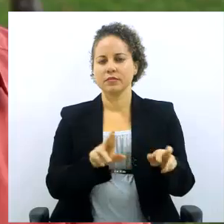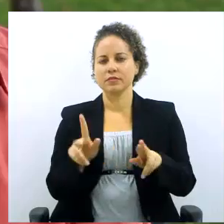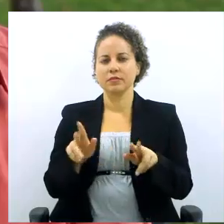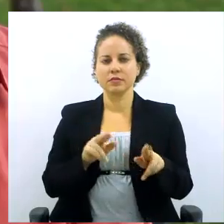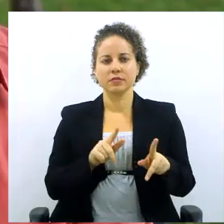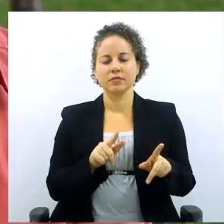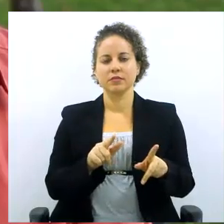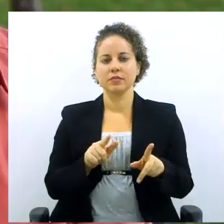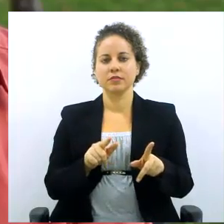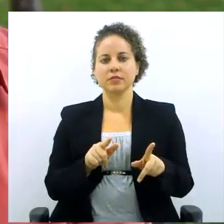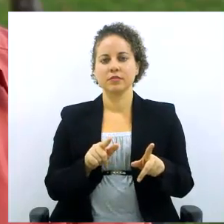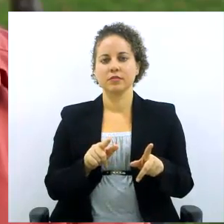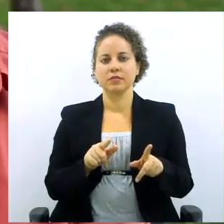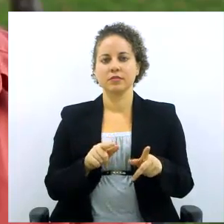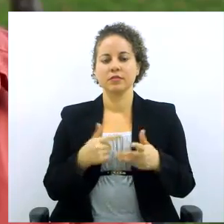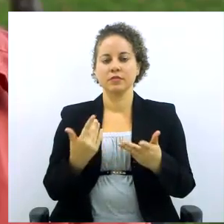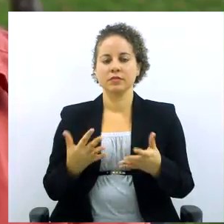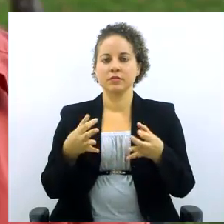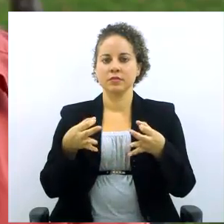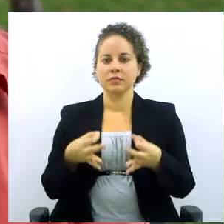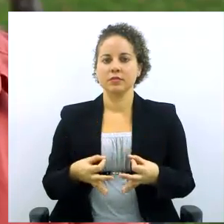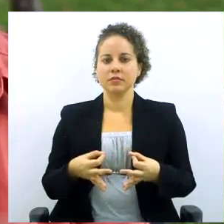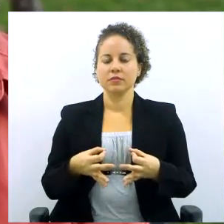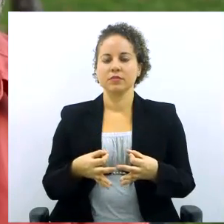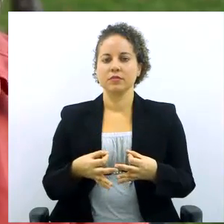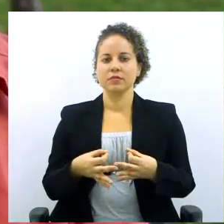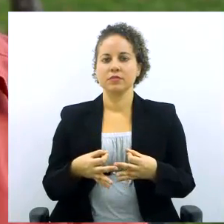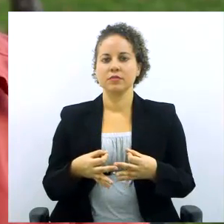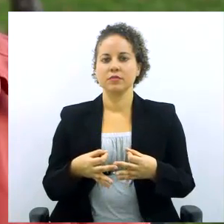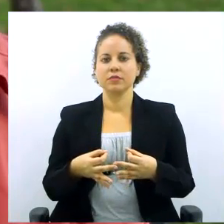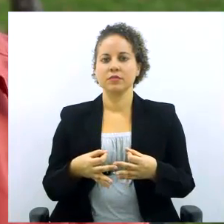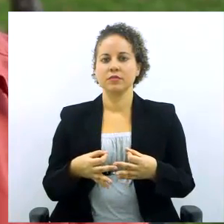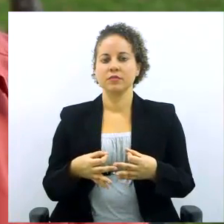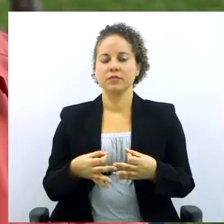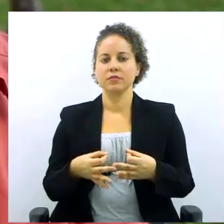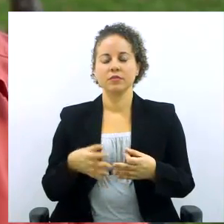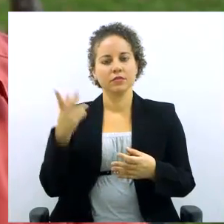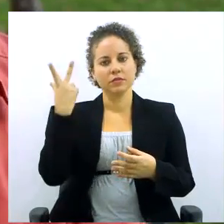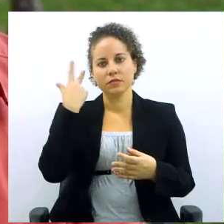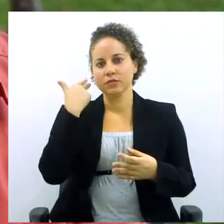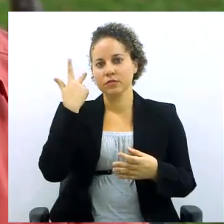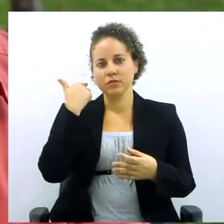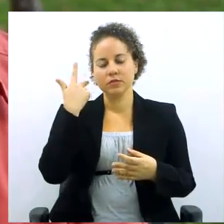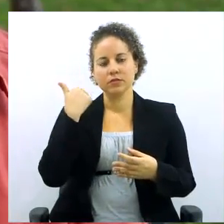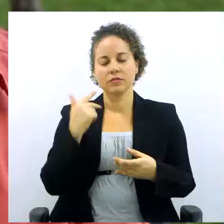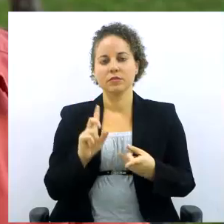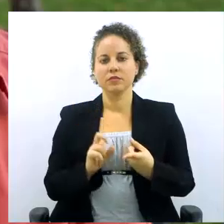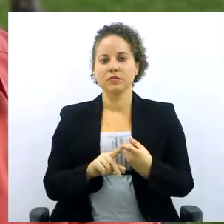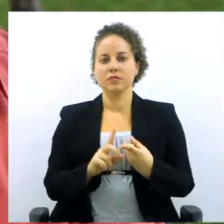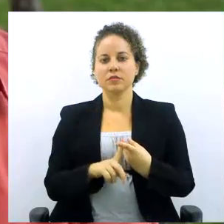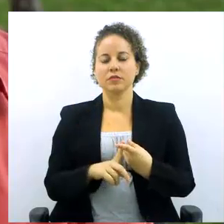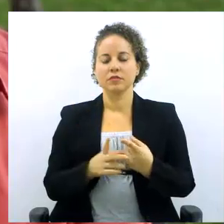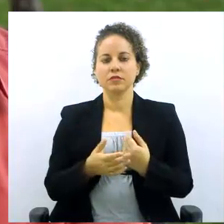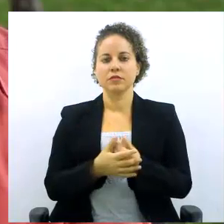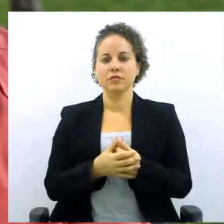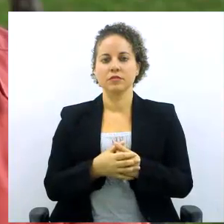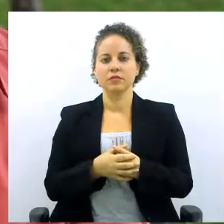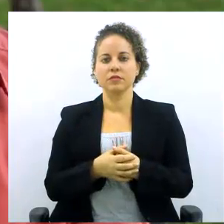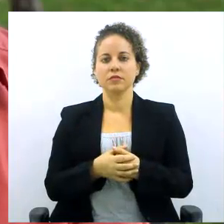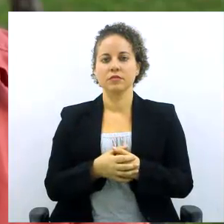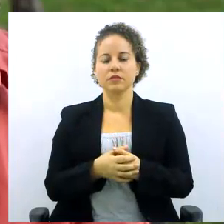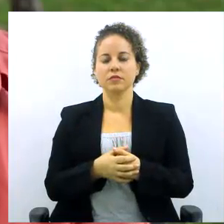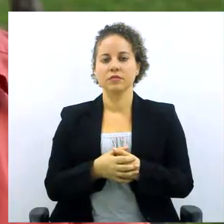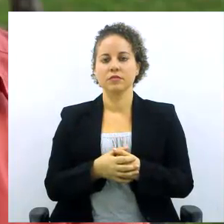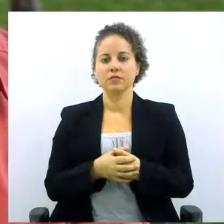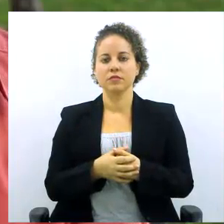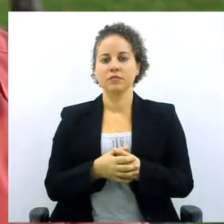complexidade, ela dá conta de uma complexidade que é natural, né? Que é, digamos assim, é o que